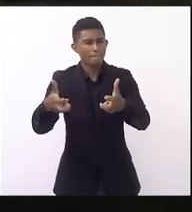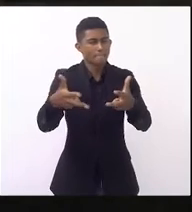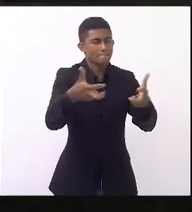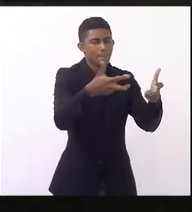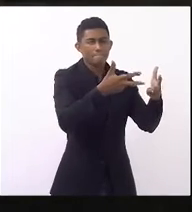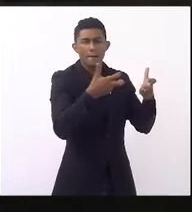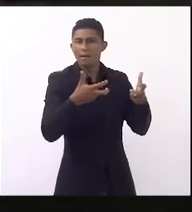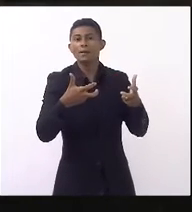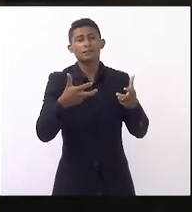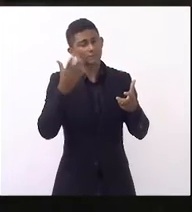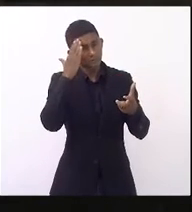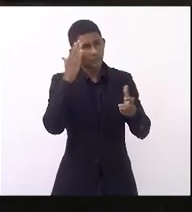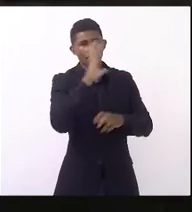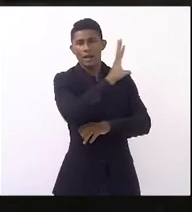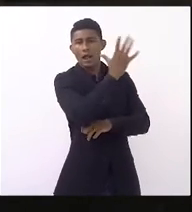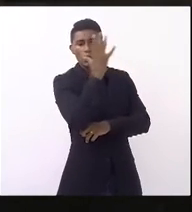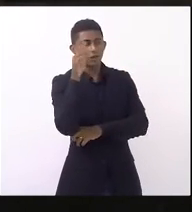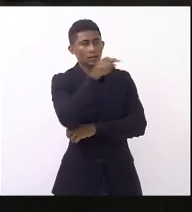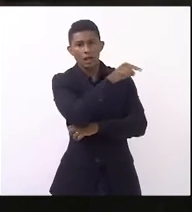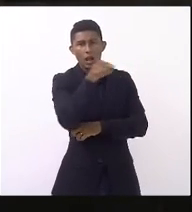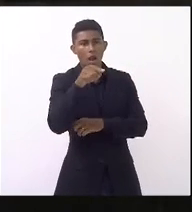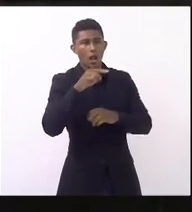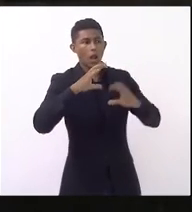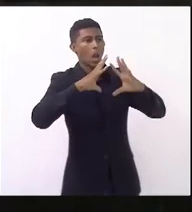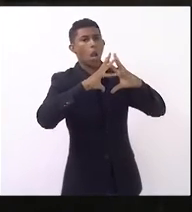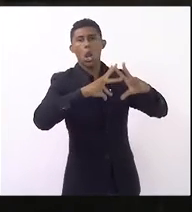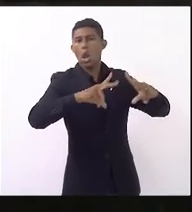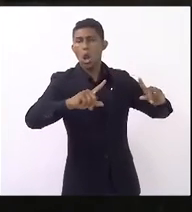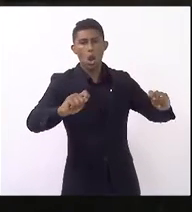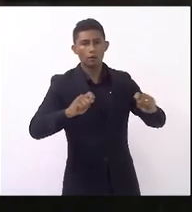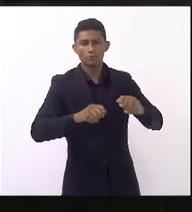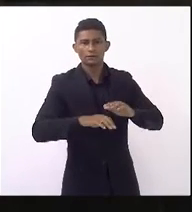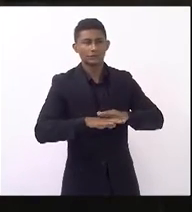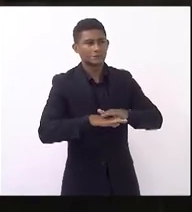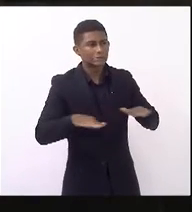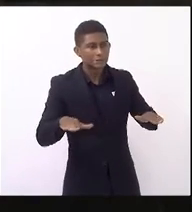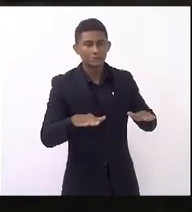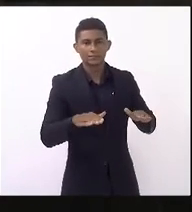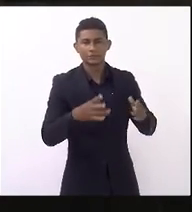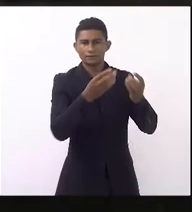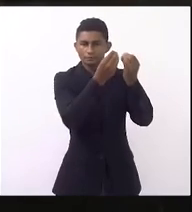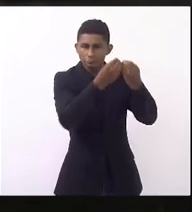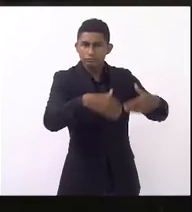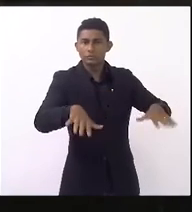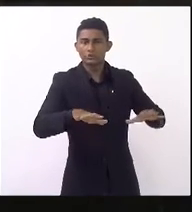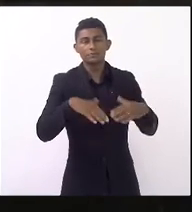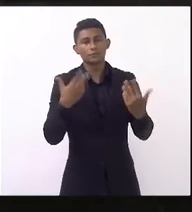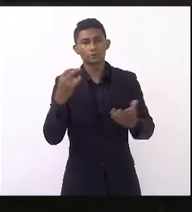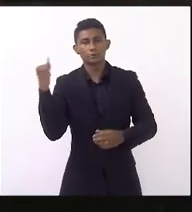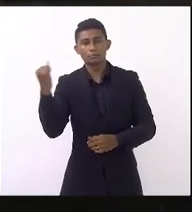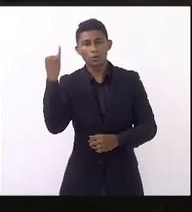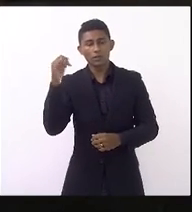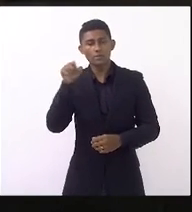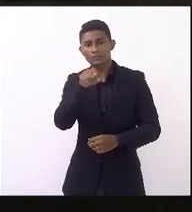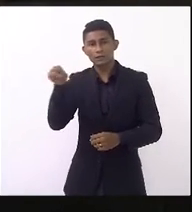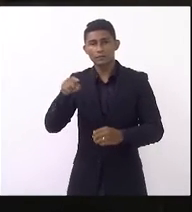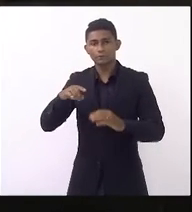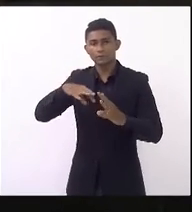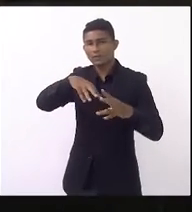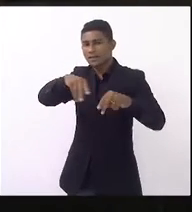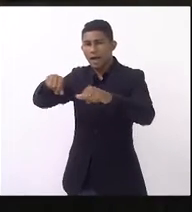que acaba com o reconhecimento da possibilidade de reconhecer a terra na sua potência e